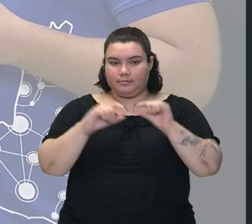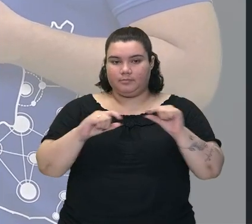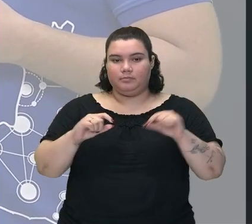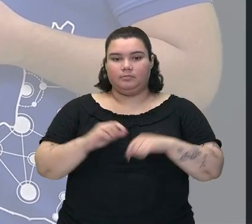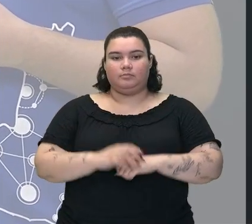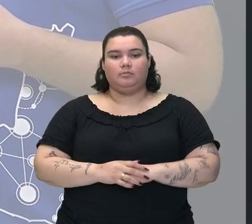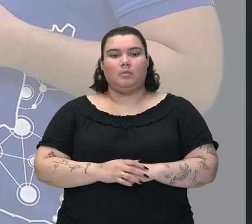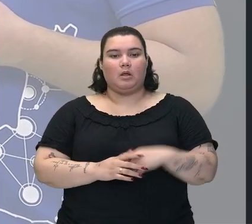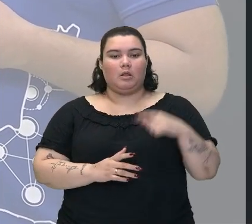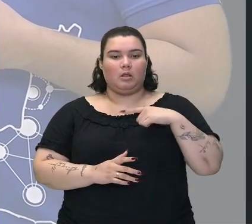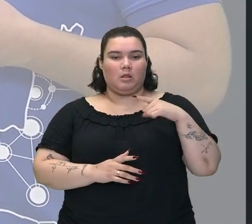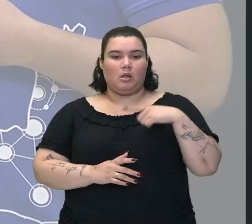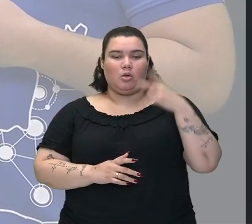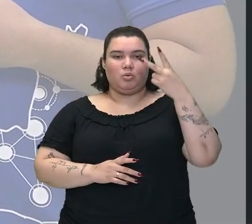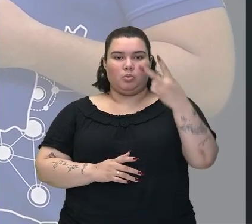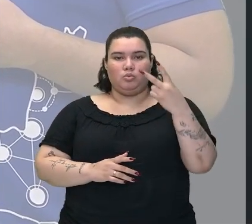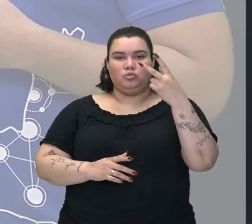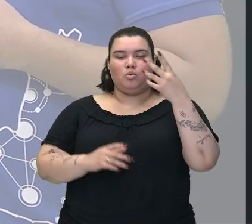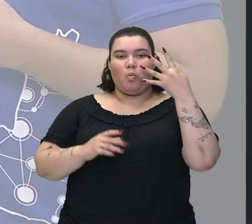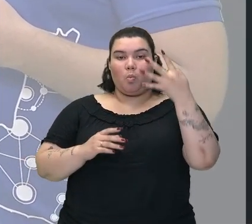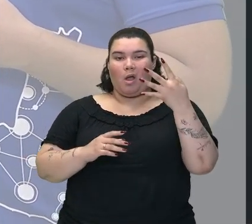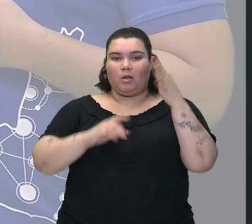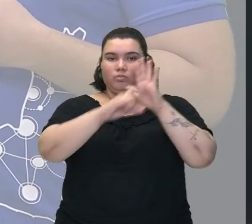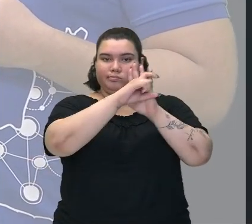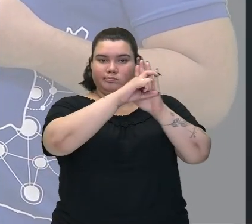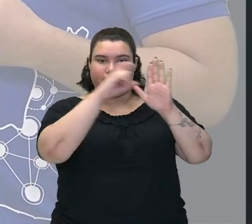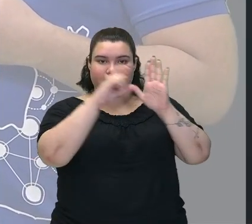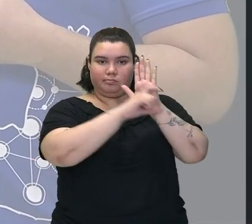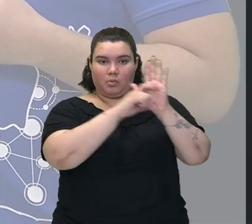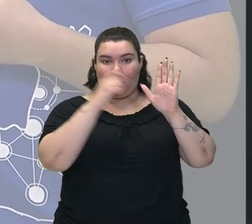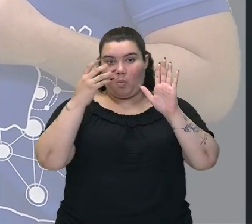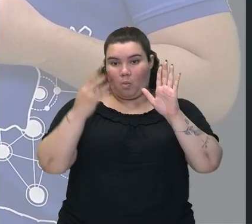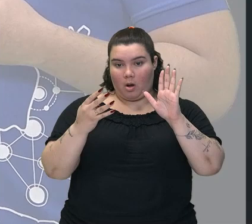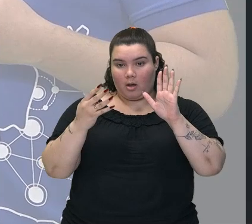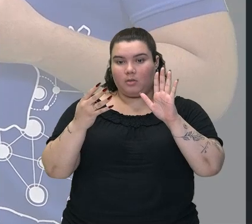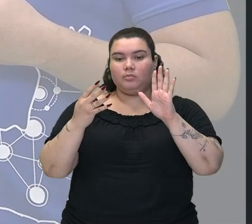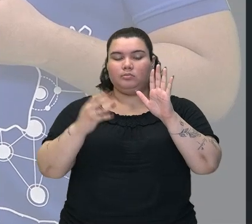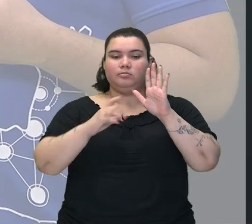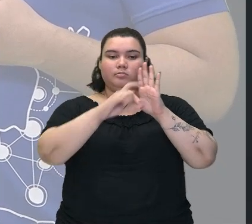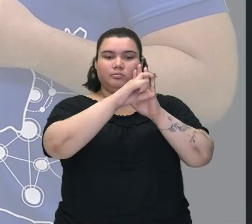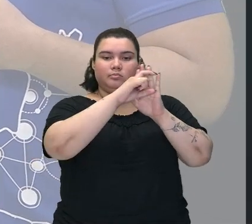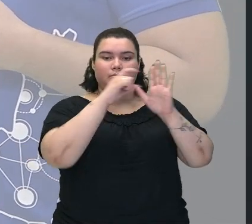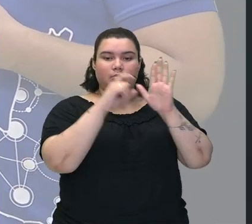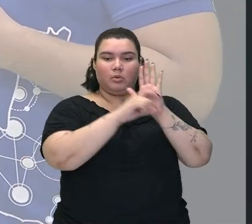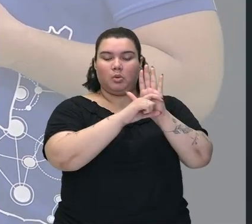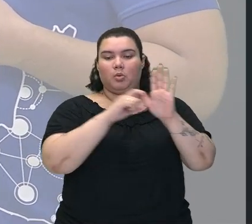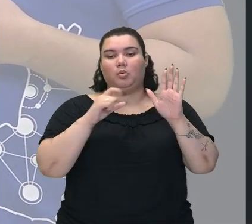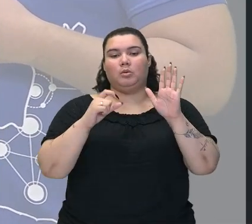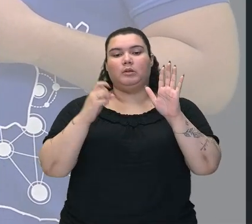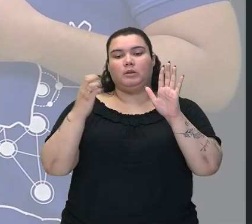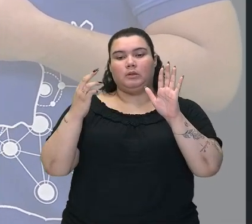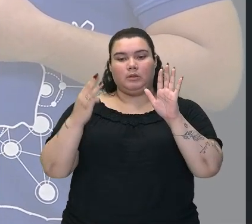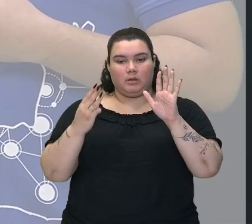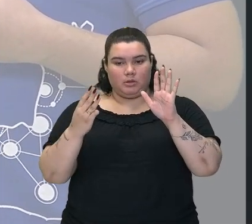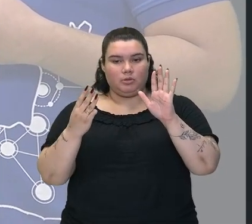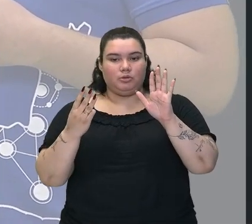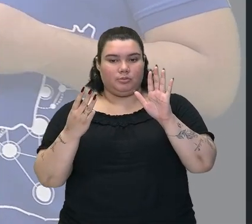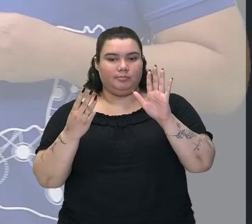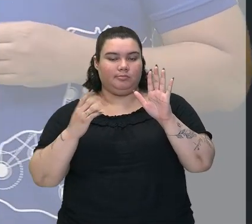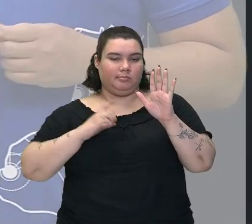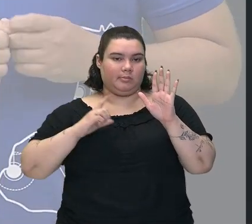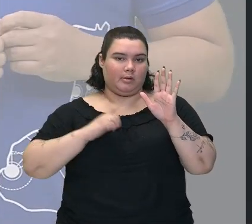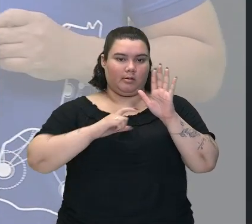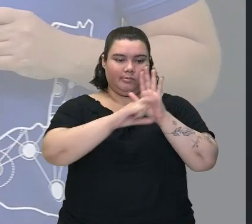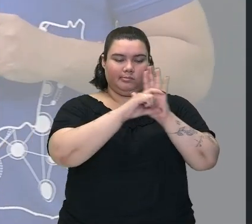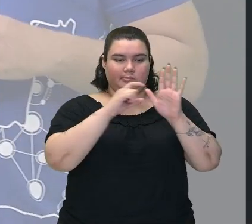2 quartetos, 2 tercetos, né? Então, 2 estrofes com 4 versos cada e 2 estrofes